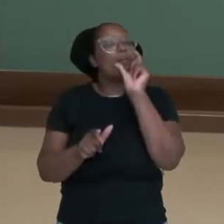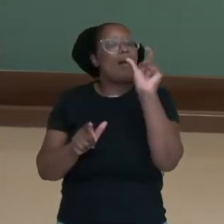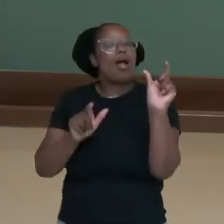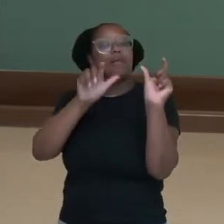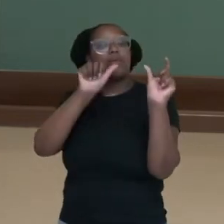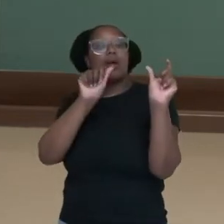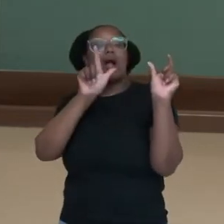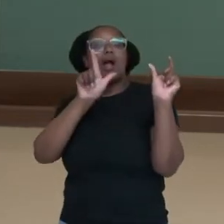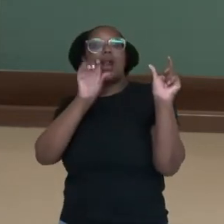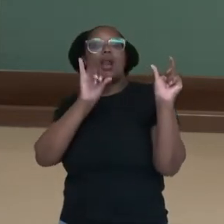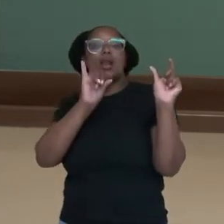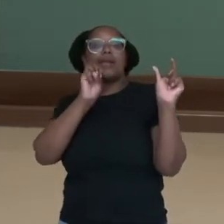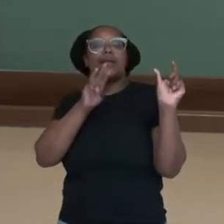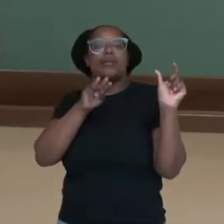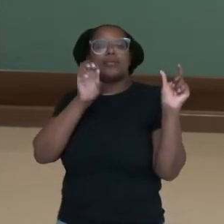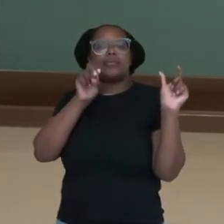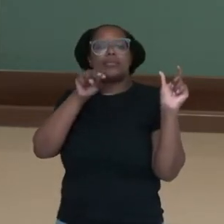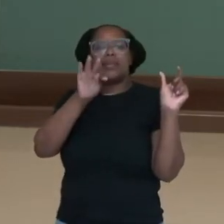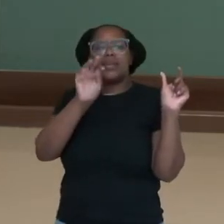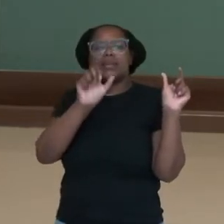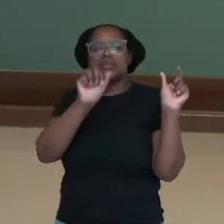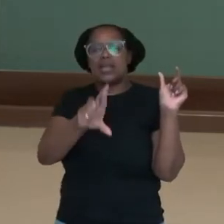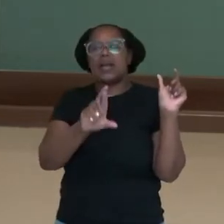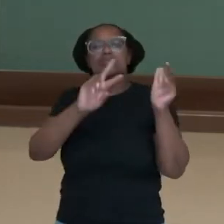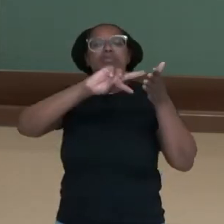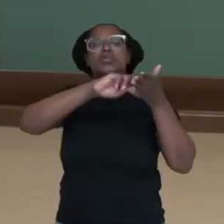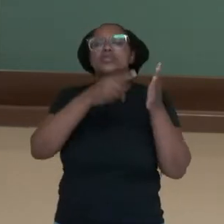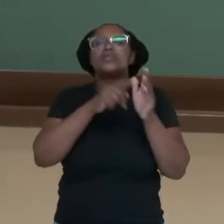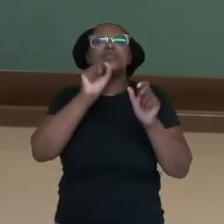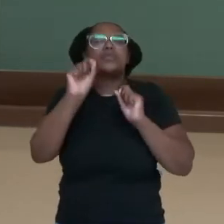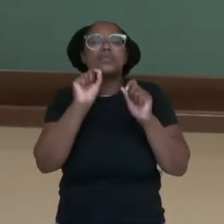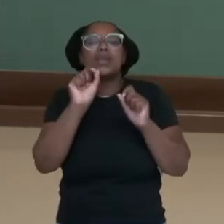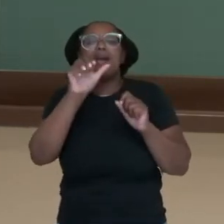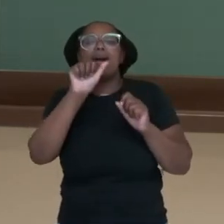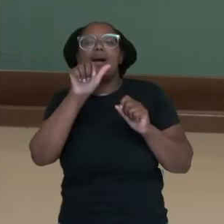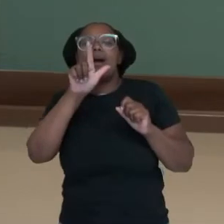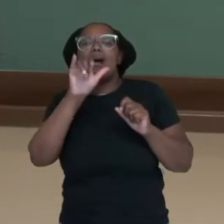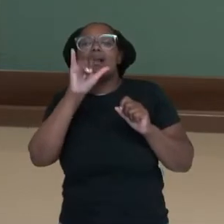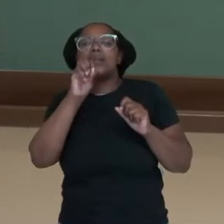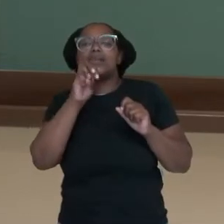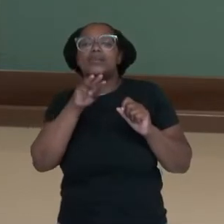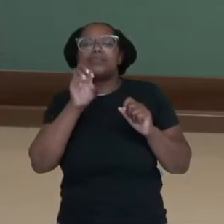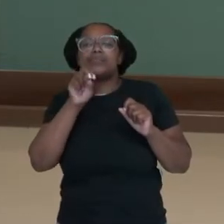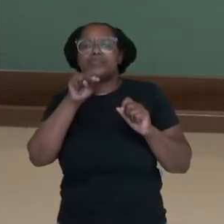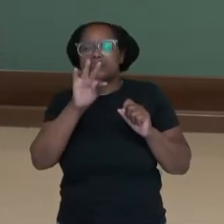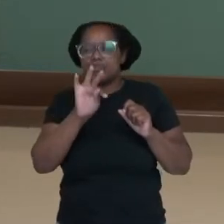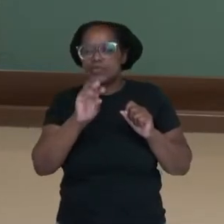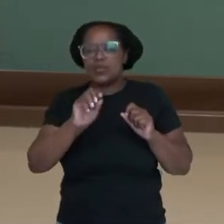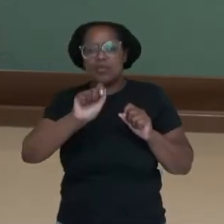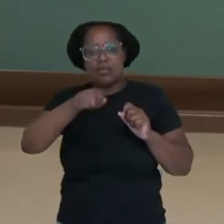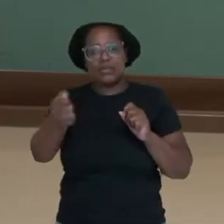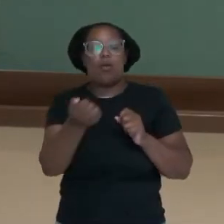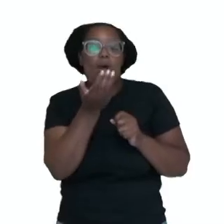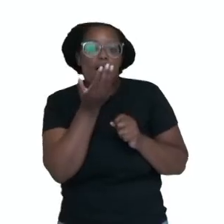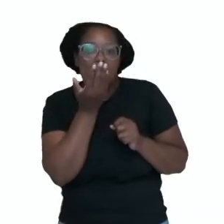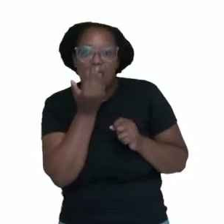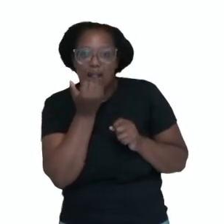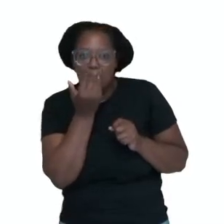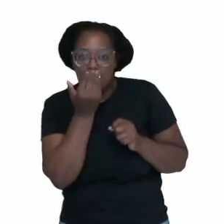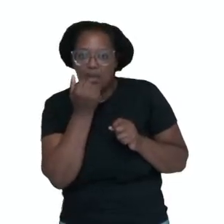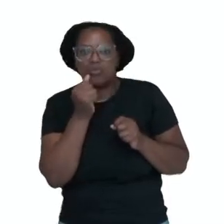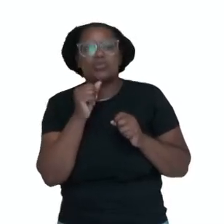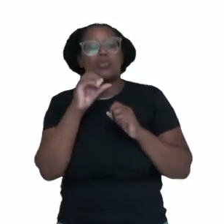uma sequência de seres se alimentando e obtendo a sua energia. Vamos dar uma olhada.